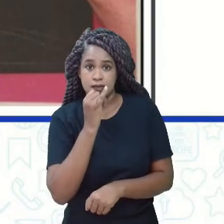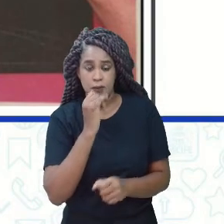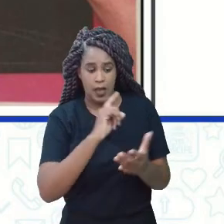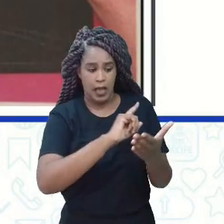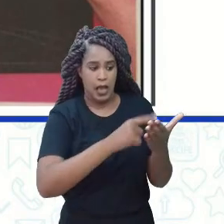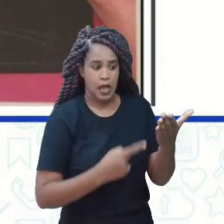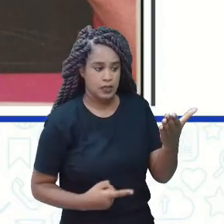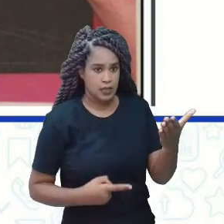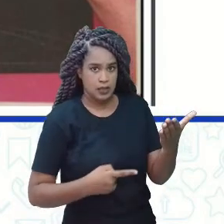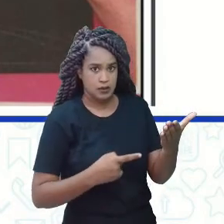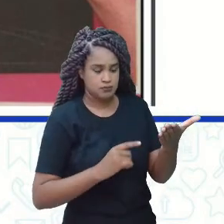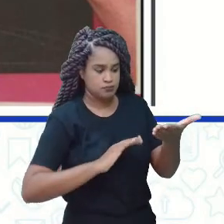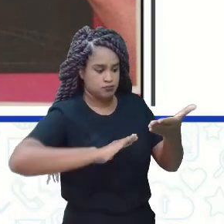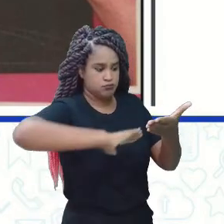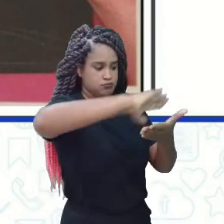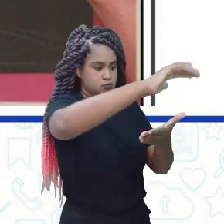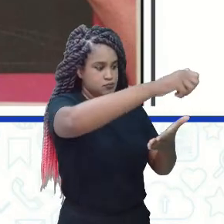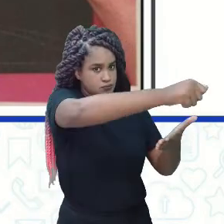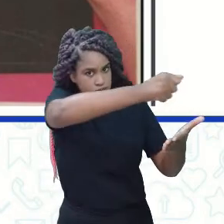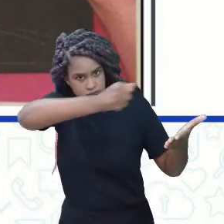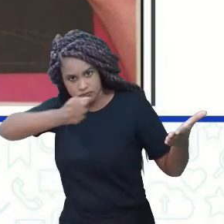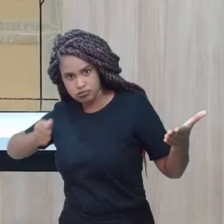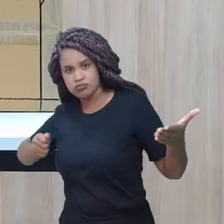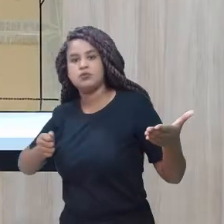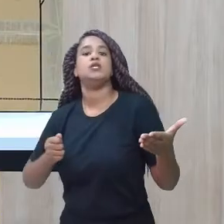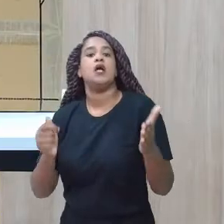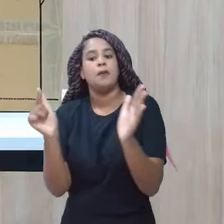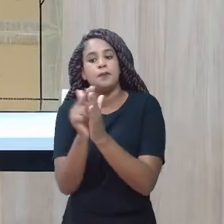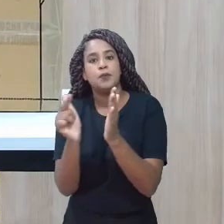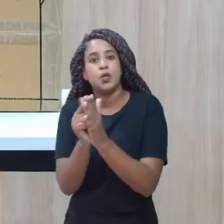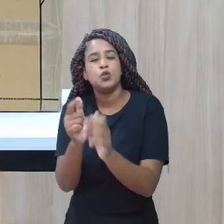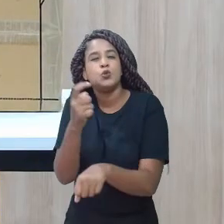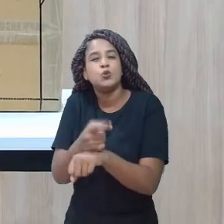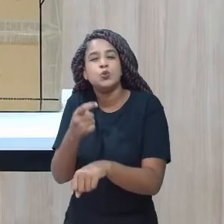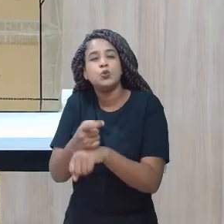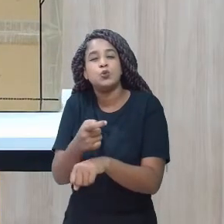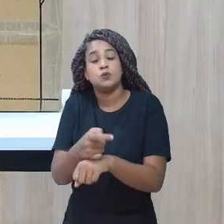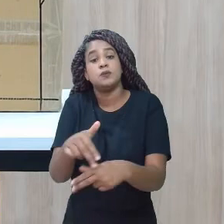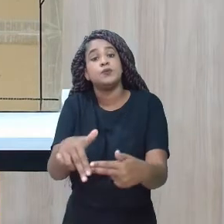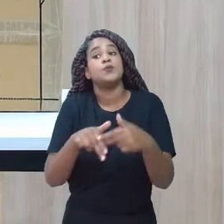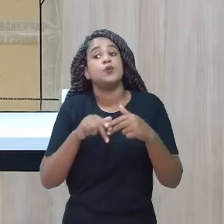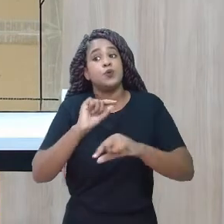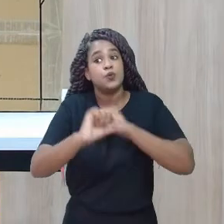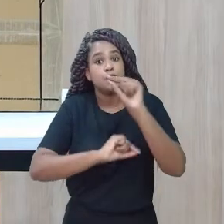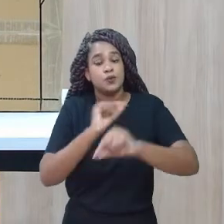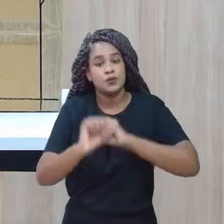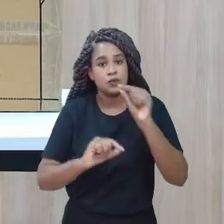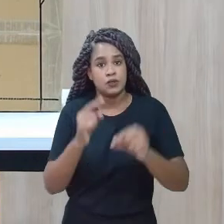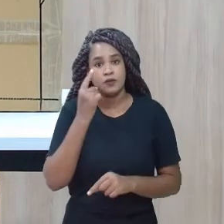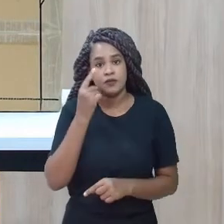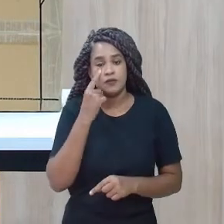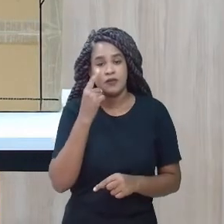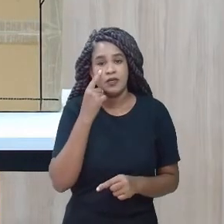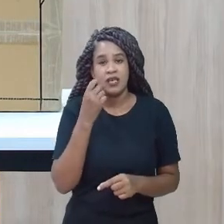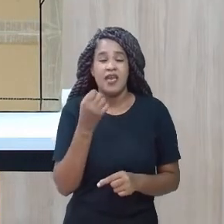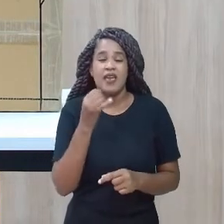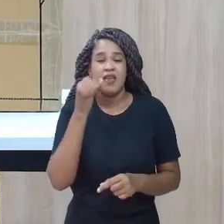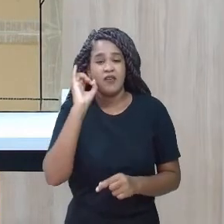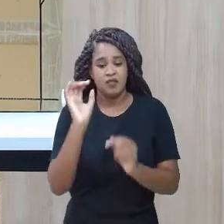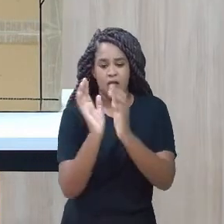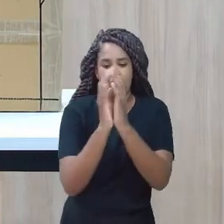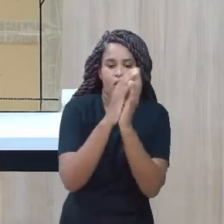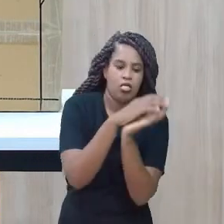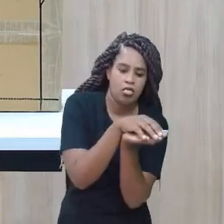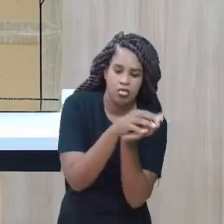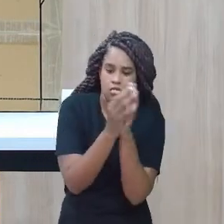papelão fino. Exatamente por quê? Porque o bonequinho não vai ficar molenga,